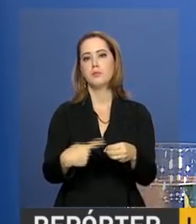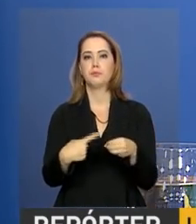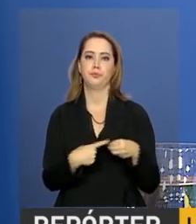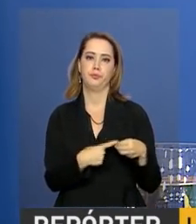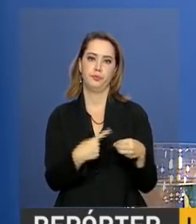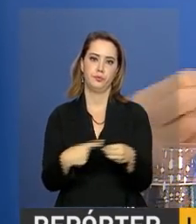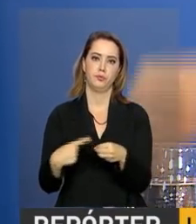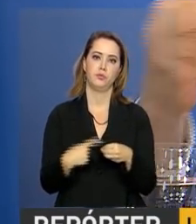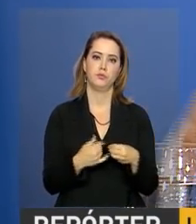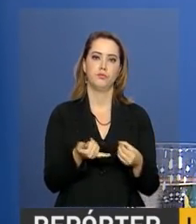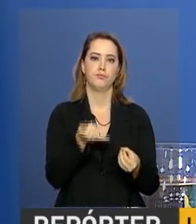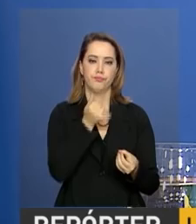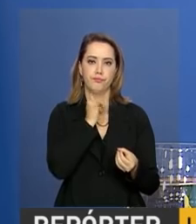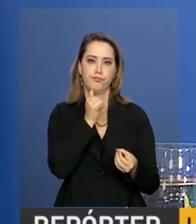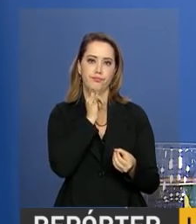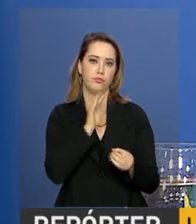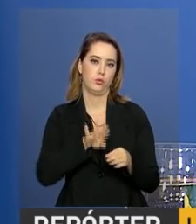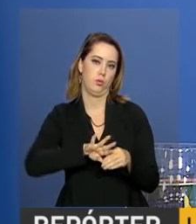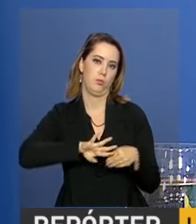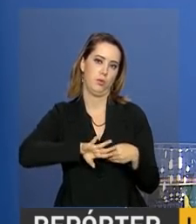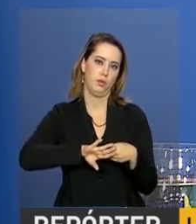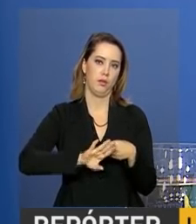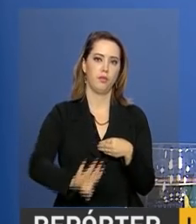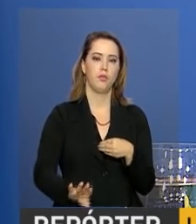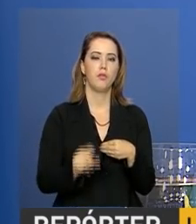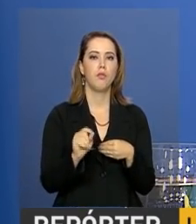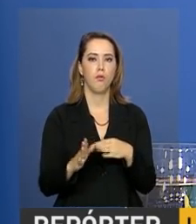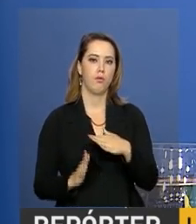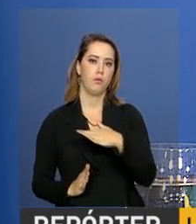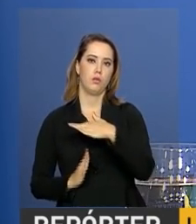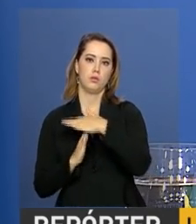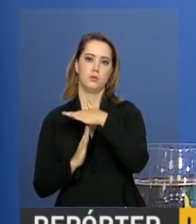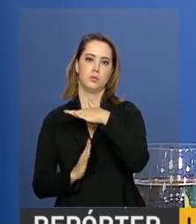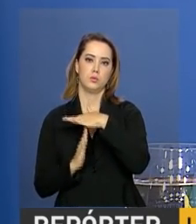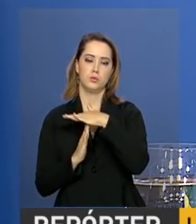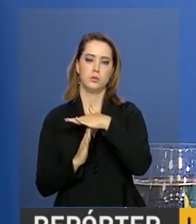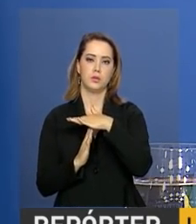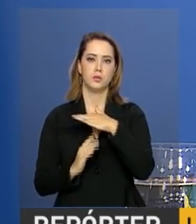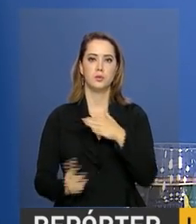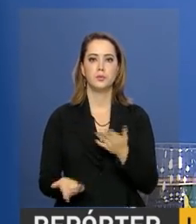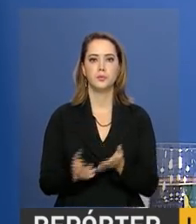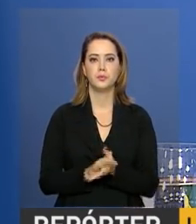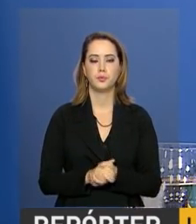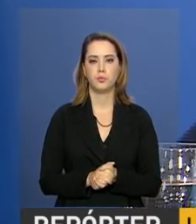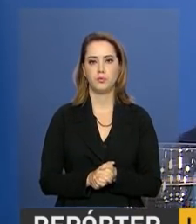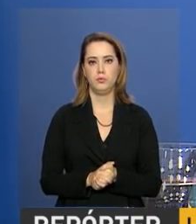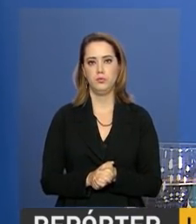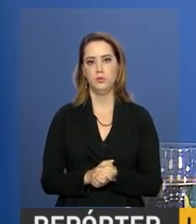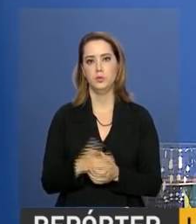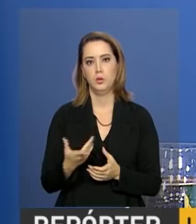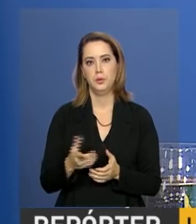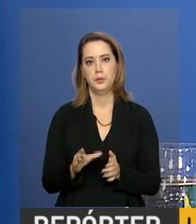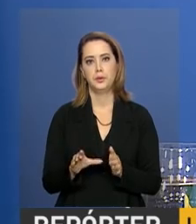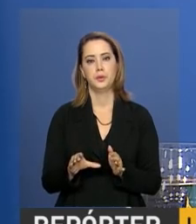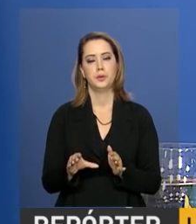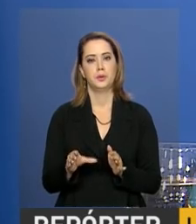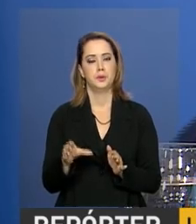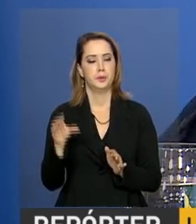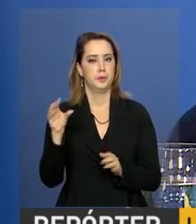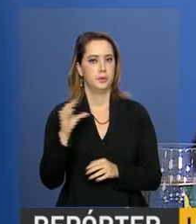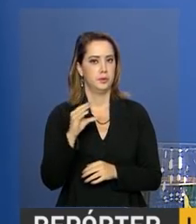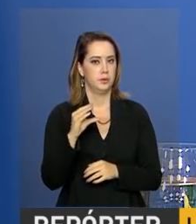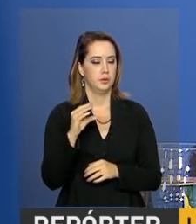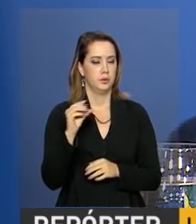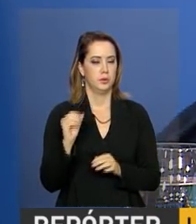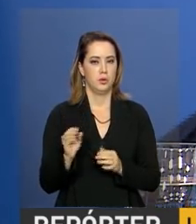evidentemente e está fora deste deste limite, complementações de fundos que